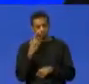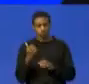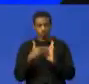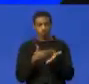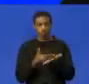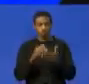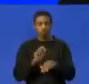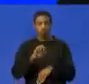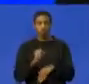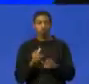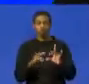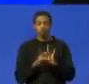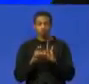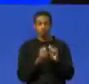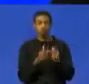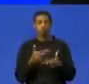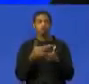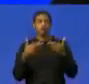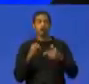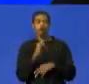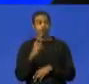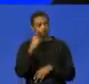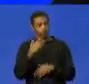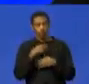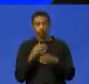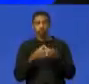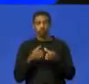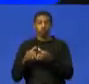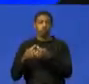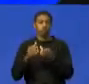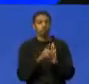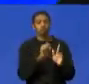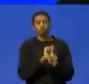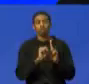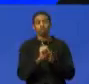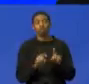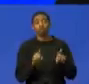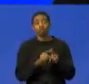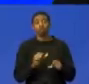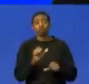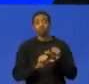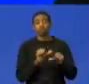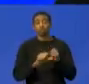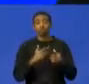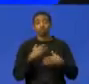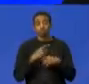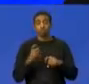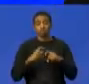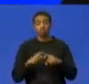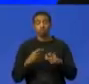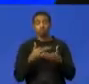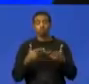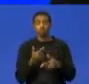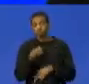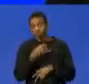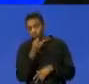ampla participação de diversos setores da sociedade. Então, a reforma sanitária, ela faz